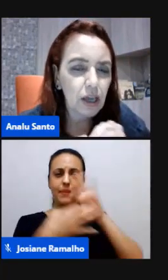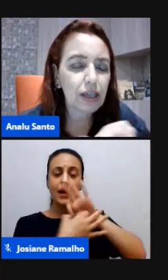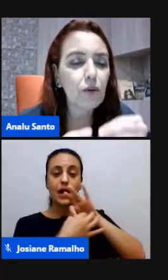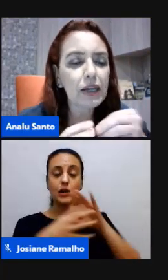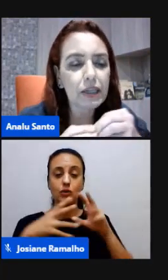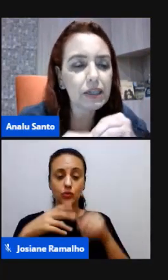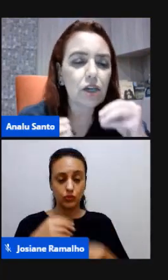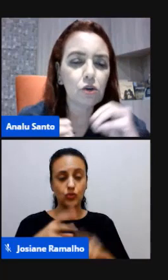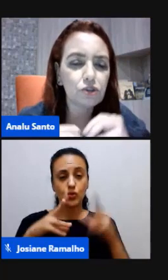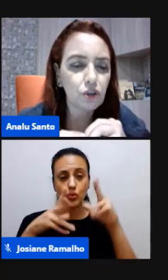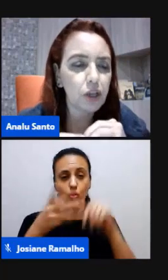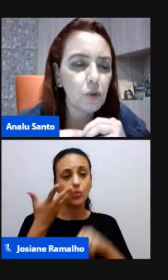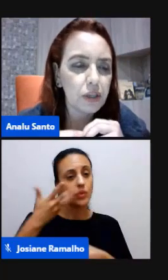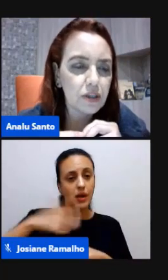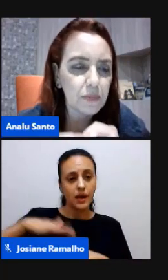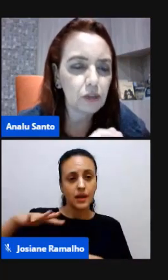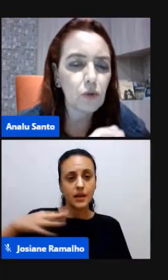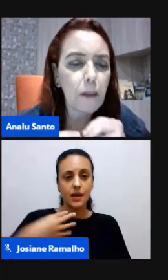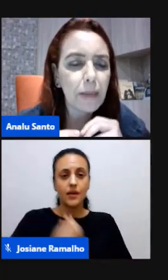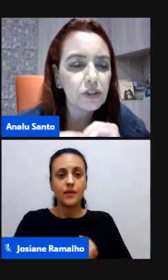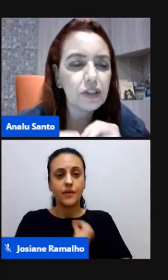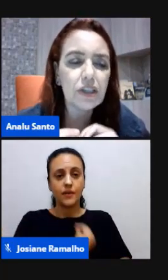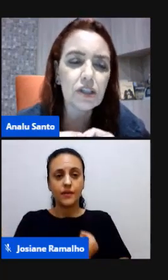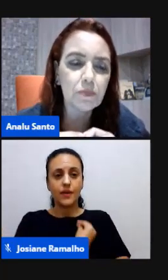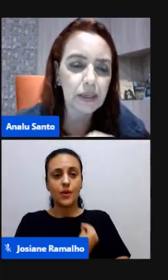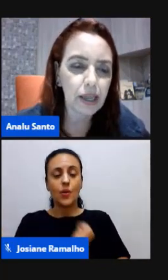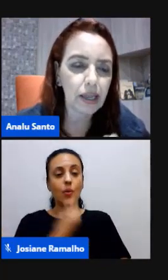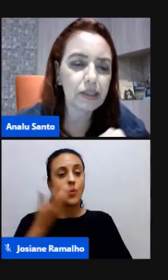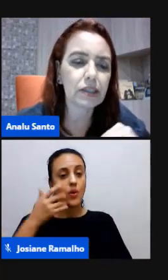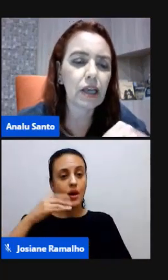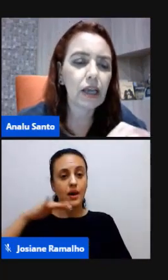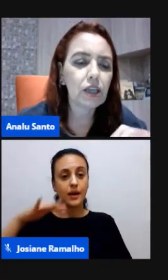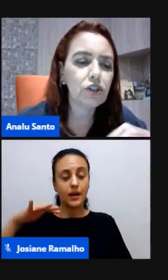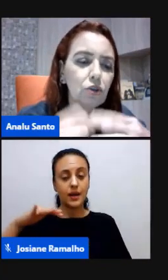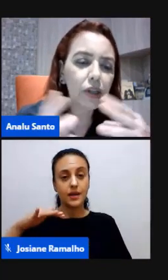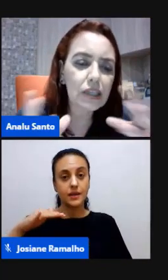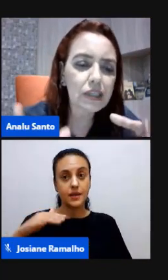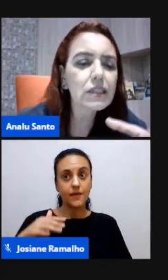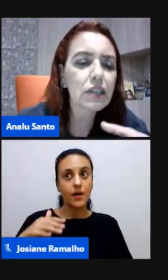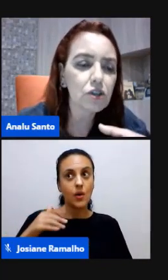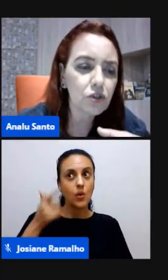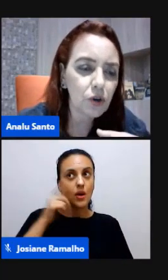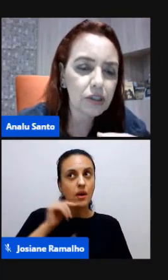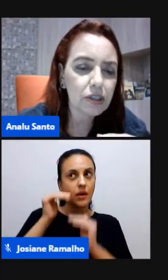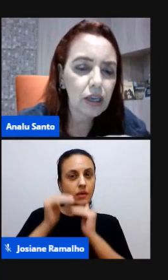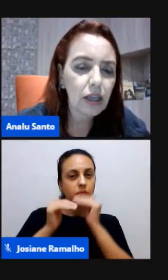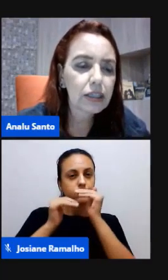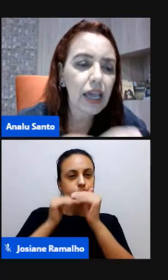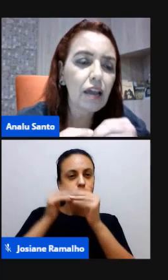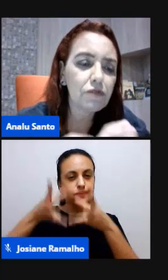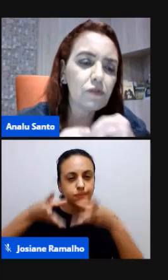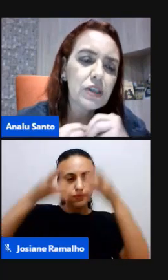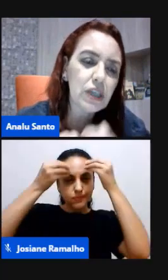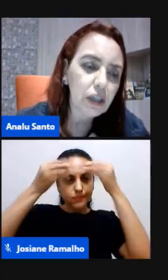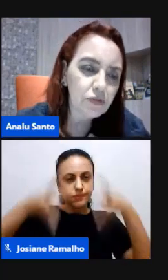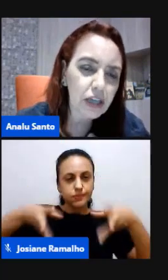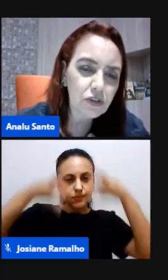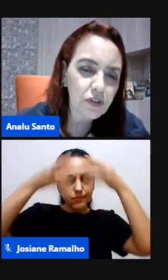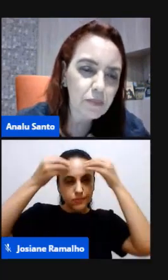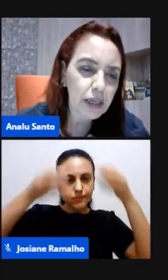significativamente. Então, a criança constrói conhecimento a partir das experiências de todas essas ações que ela